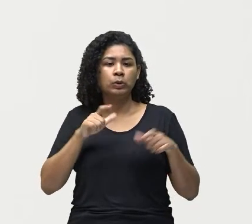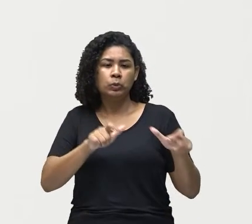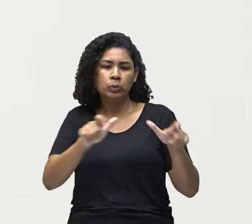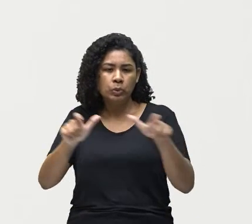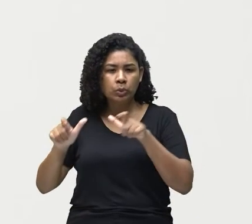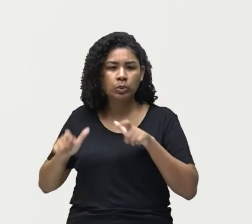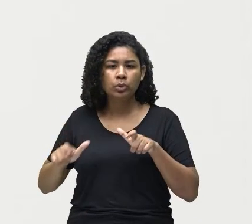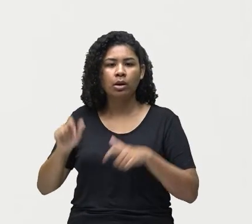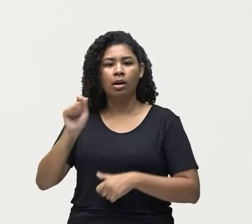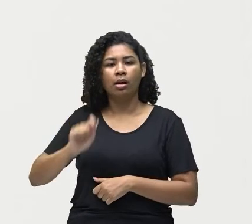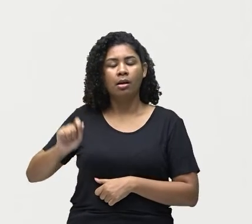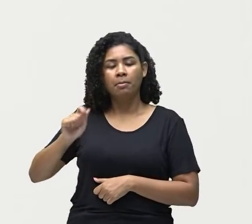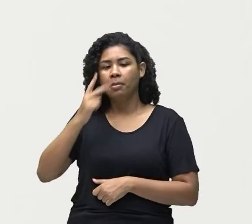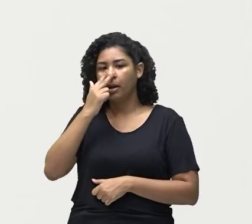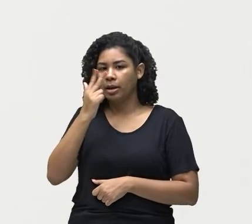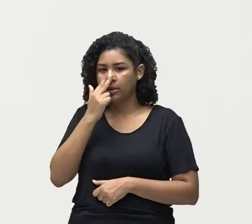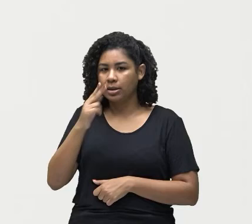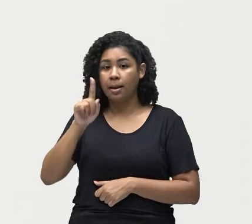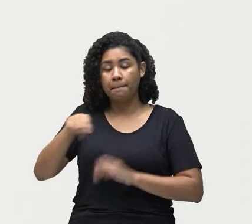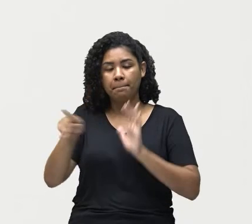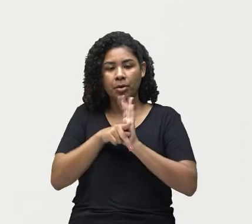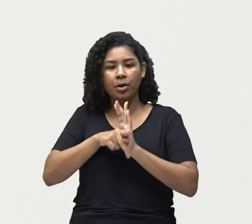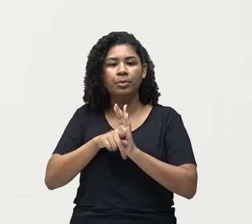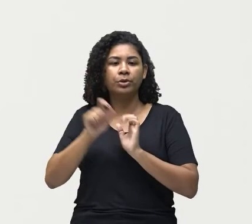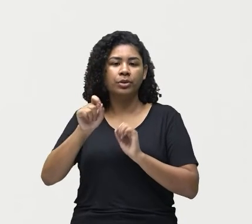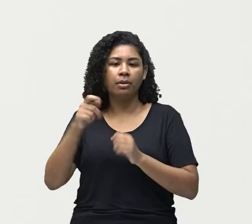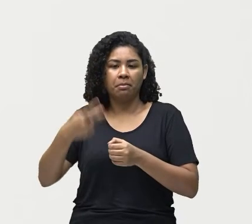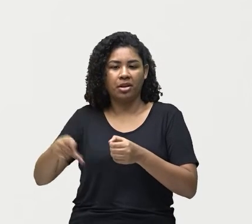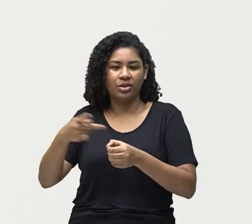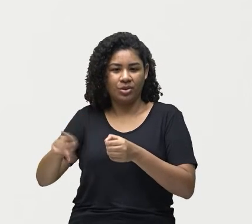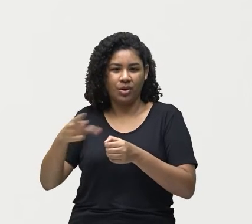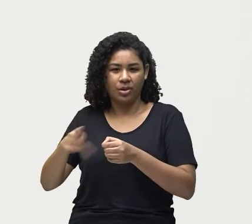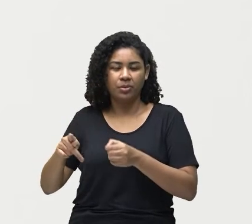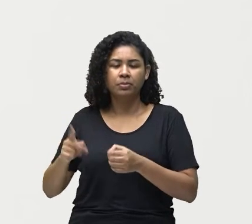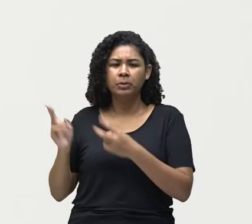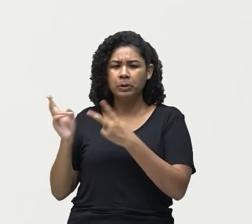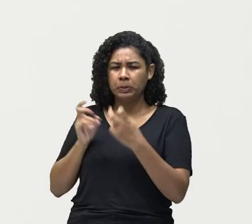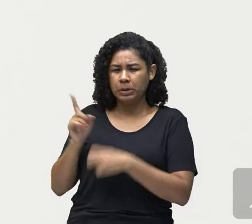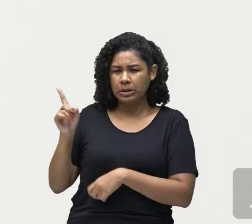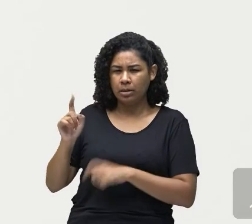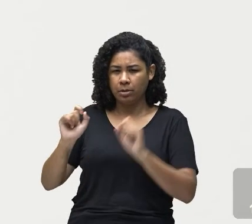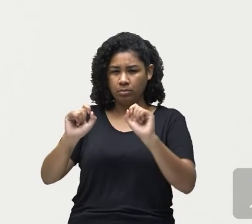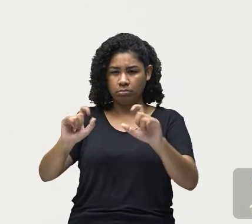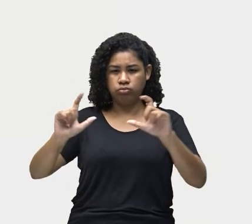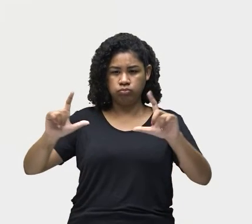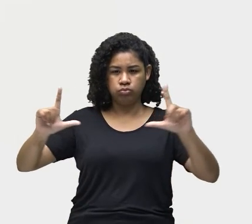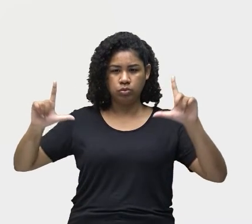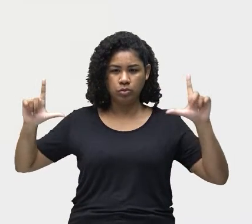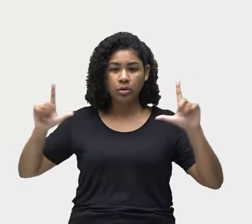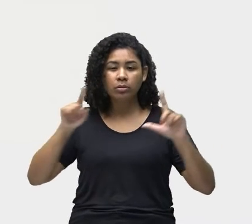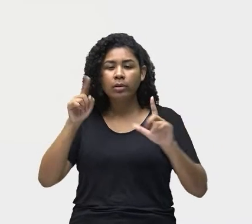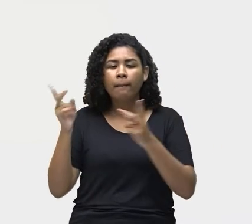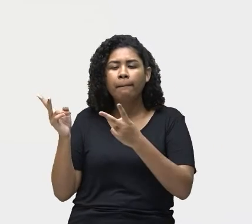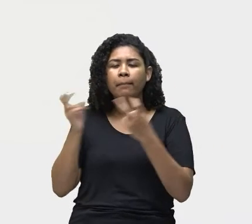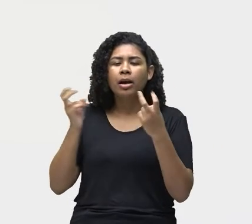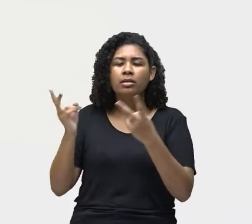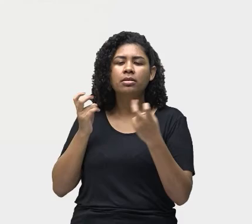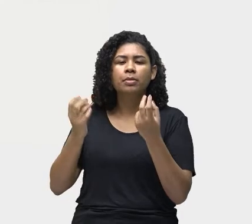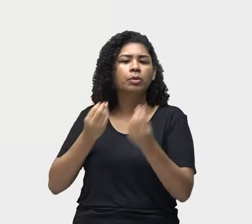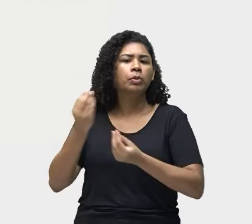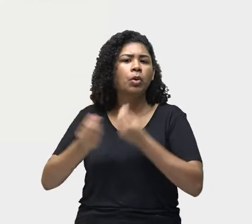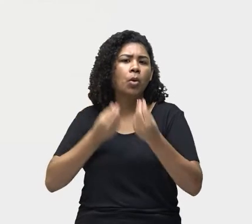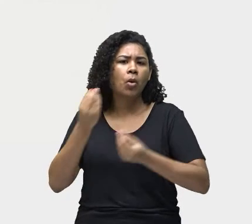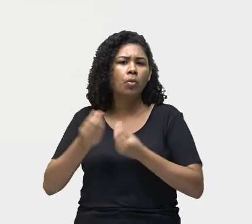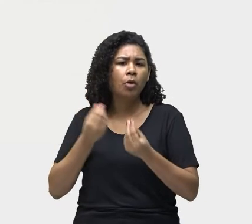em associação ao petróleo. E aí eu vou aumentar aqui essa imagem para a gente observar com mais detalhes a presença